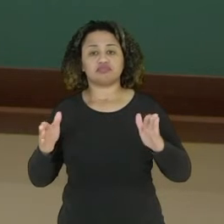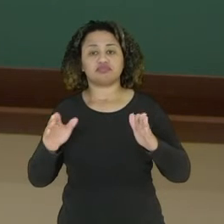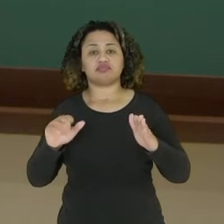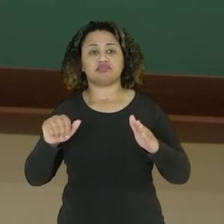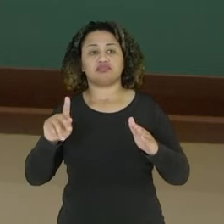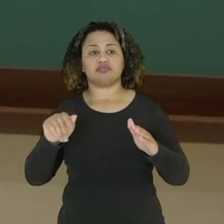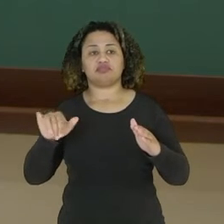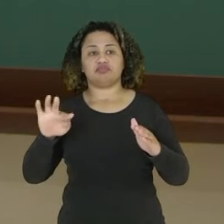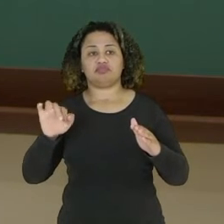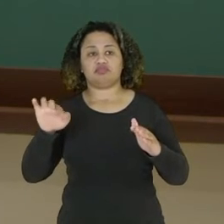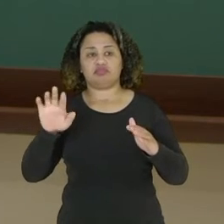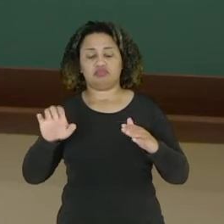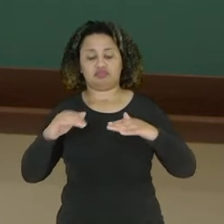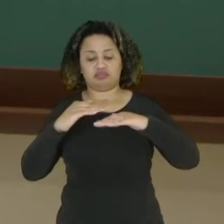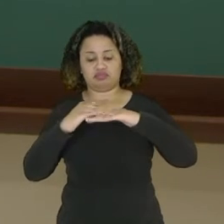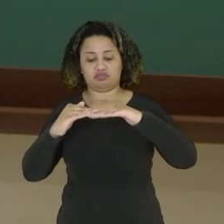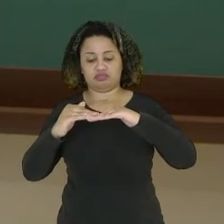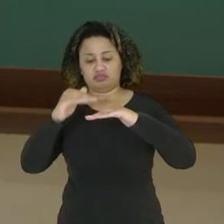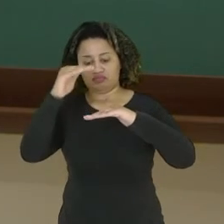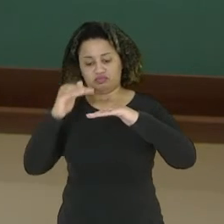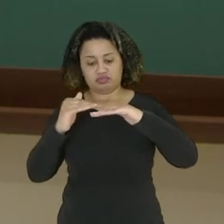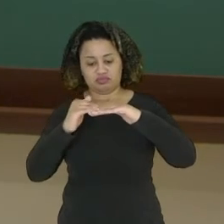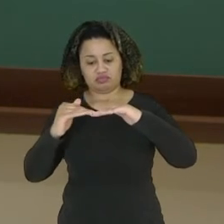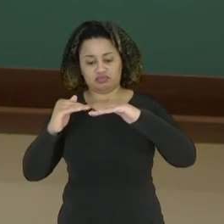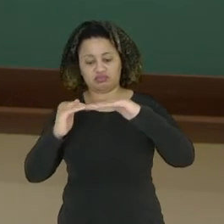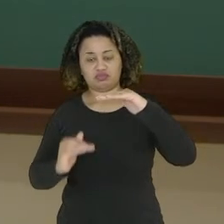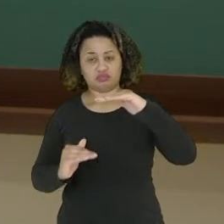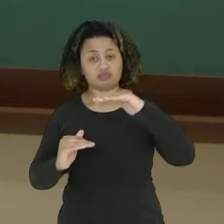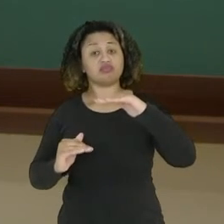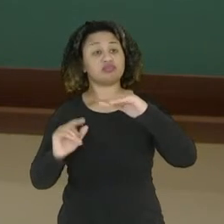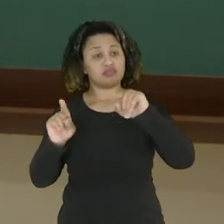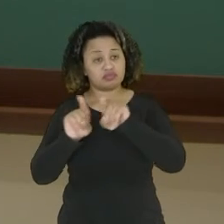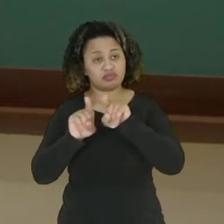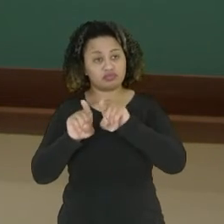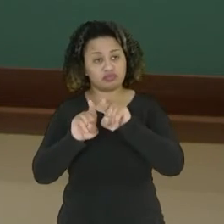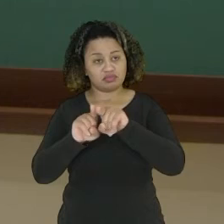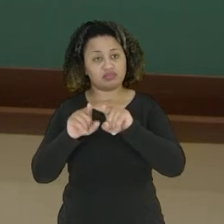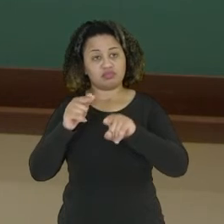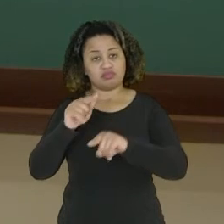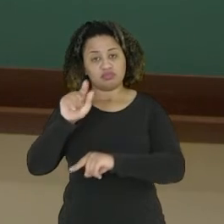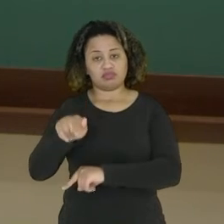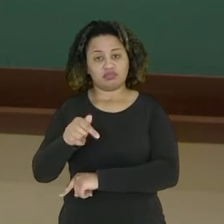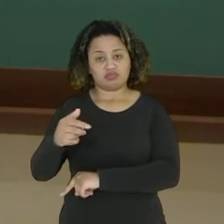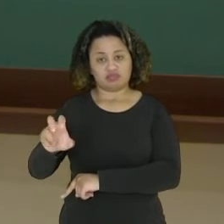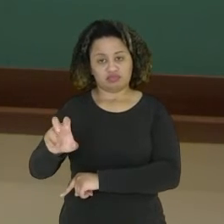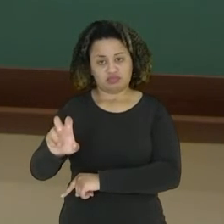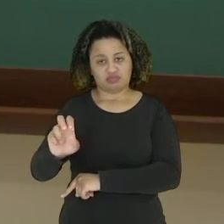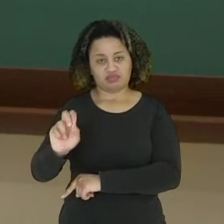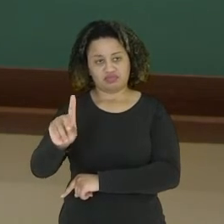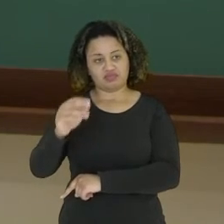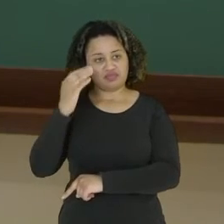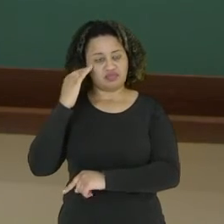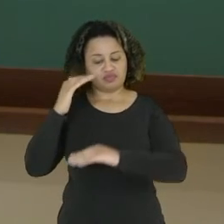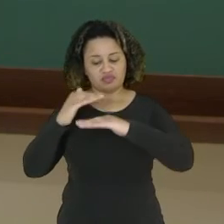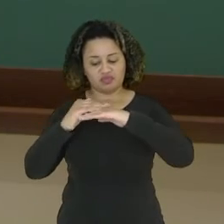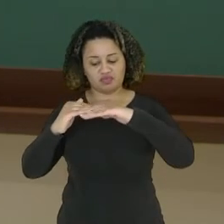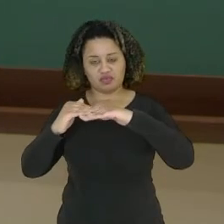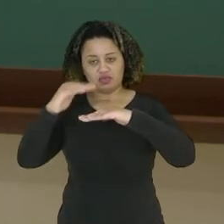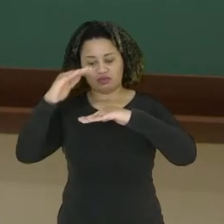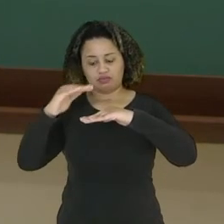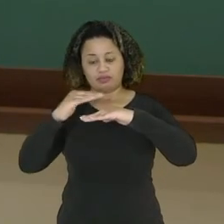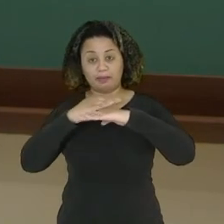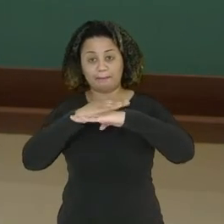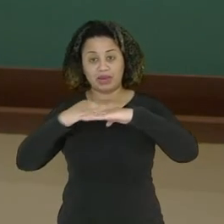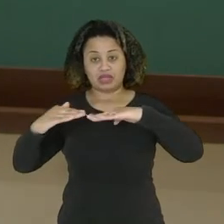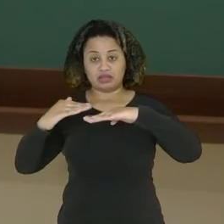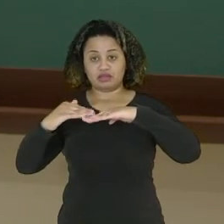válido do meio até abaixo, também vale 7,5. Beleza? Tranquilo? Amplitude do meio até em cima. Se o